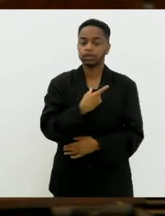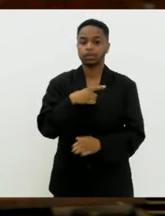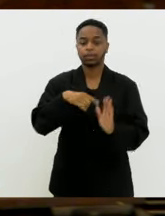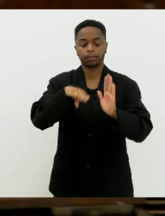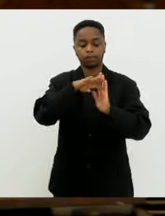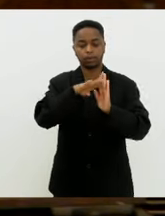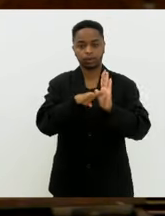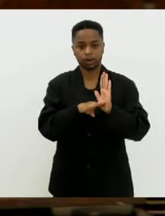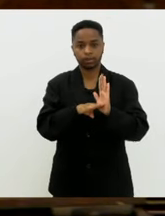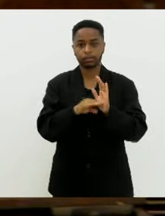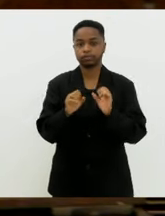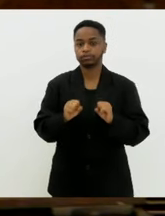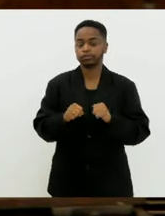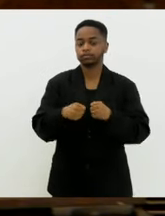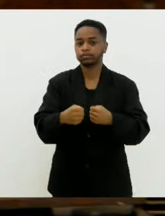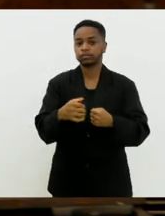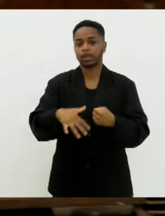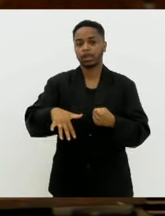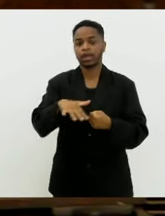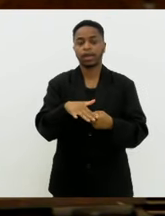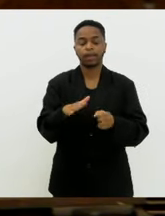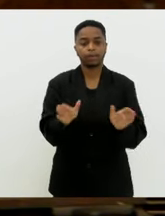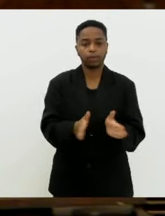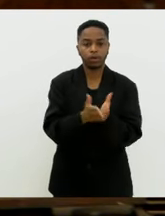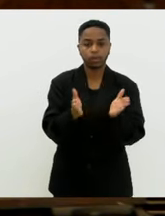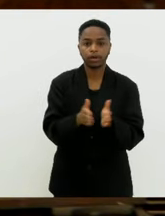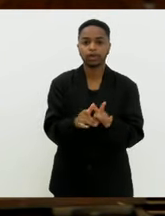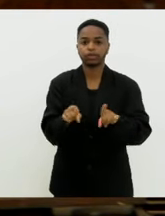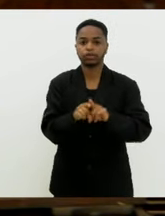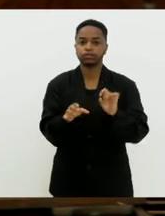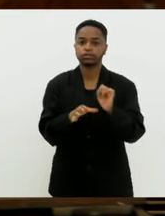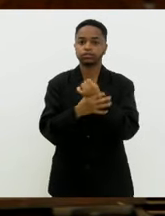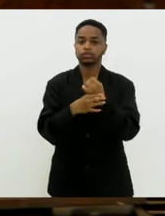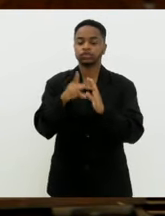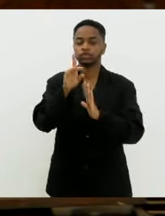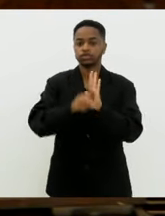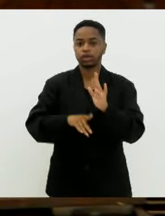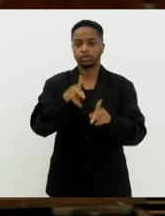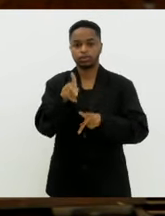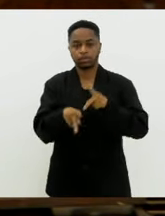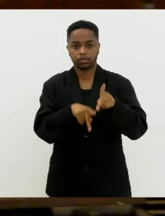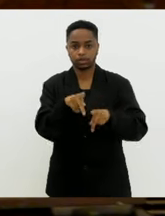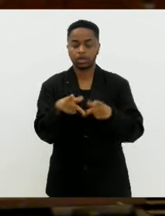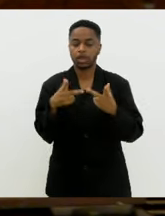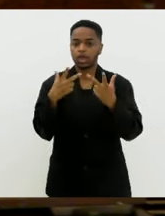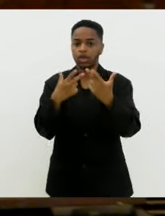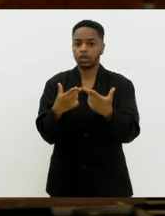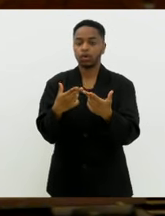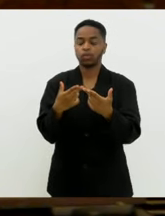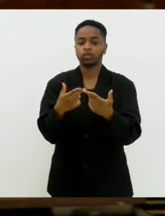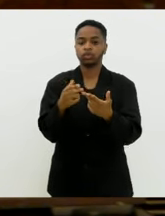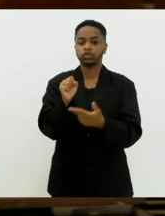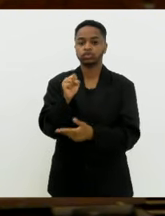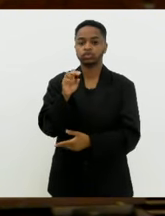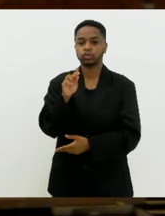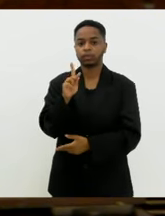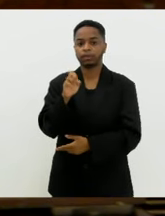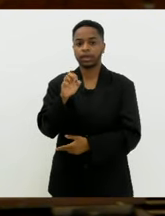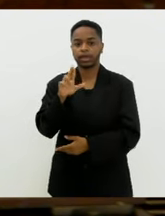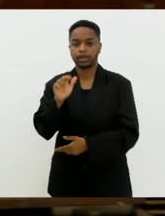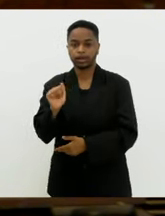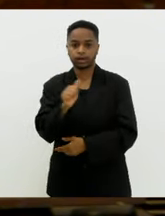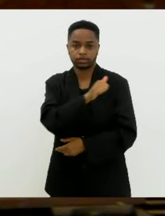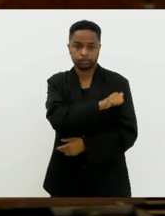de enfrentamento à miséria, de garantia dos direitos da população, como era o SuperRJ, programa concebido